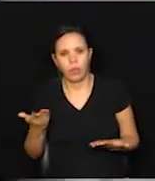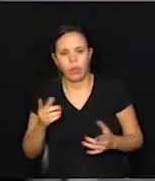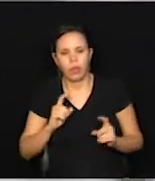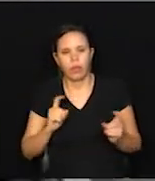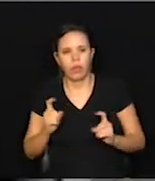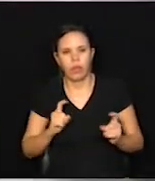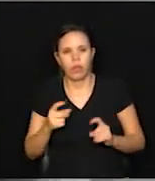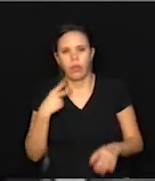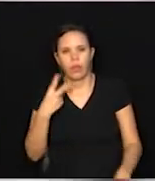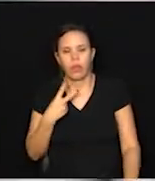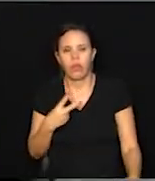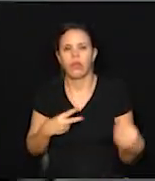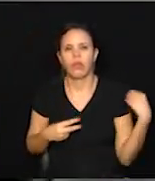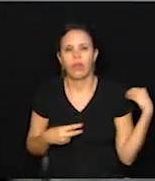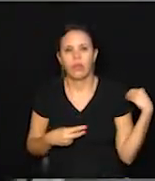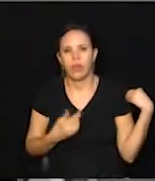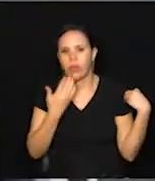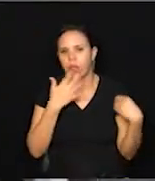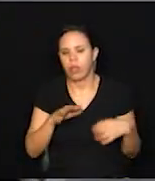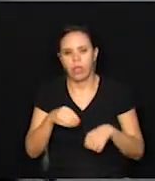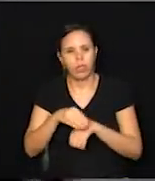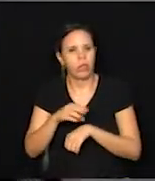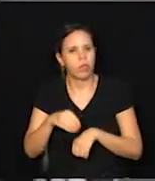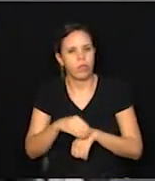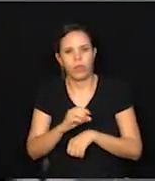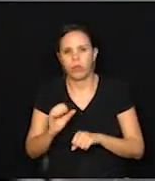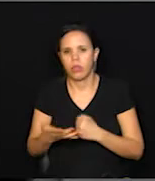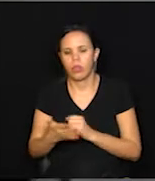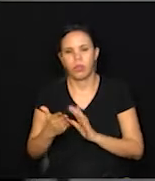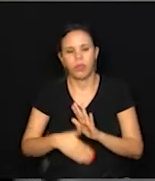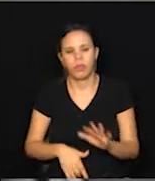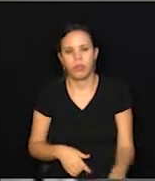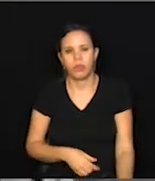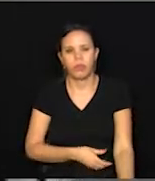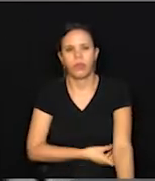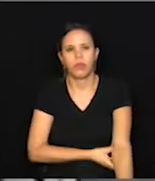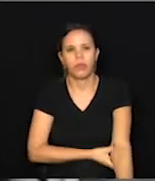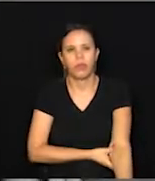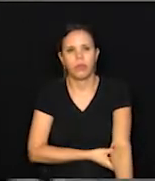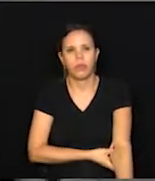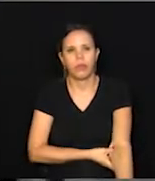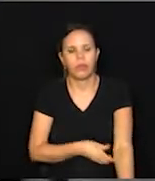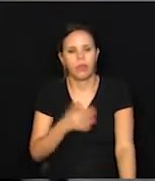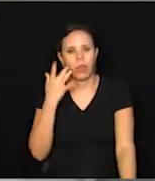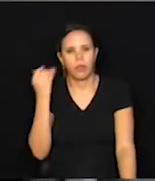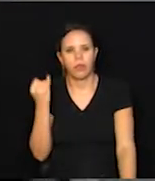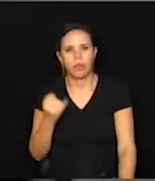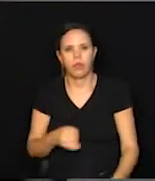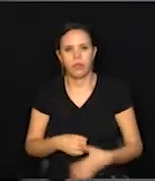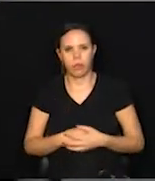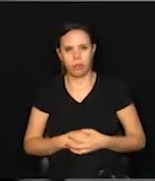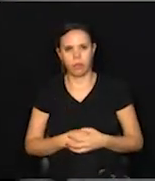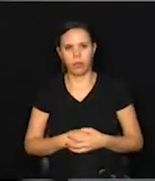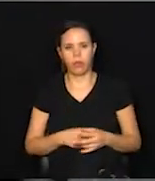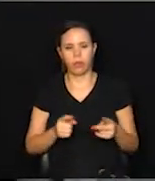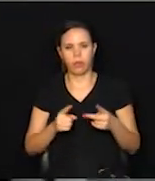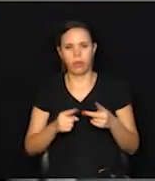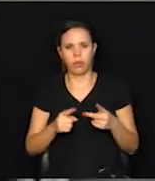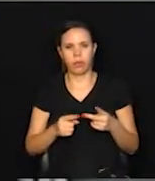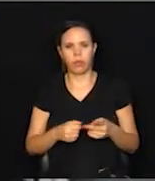o vereador falando que criança não transmite, está provado que criança não transmite, então eu acho que isso é importante. O segundo